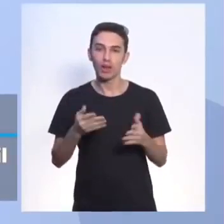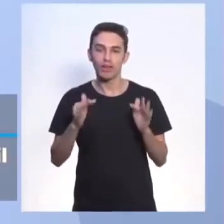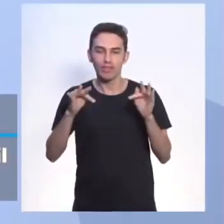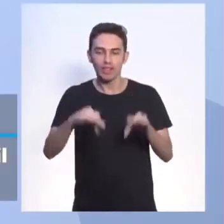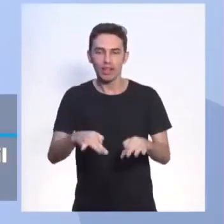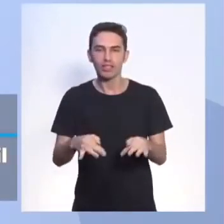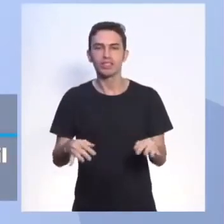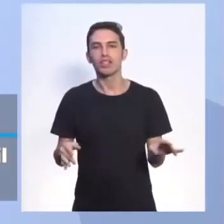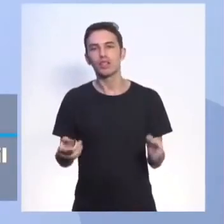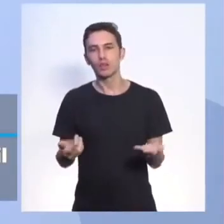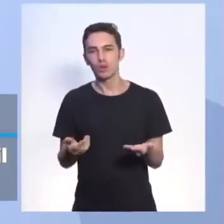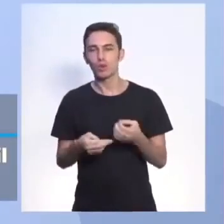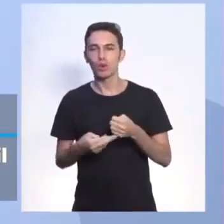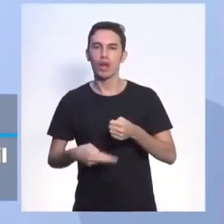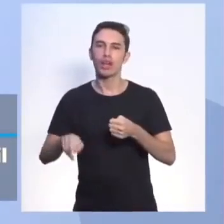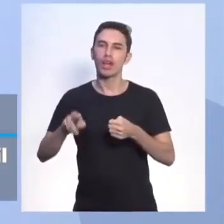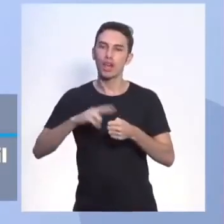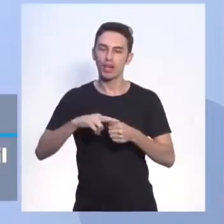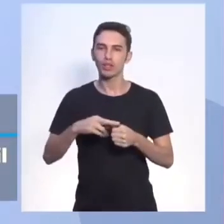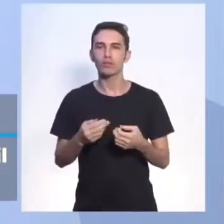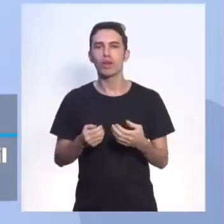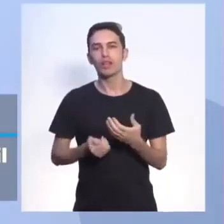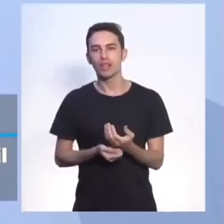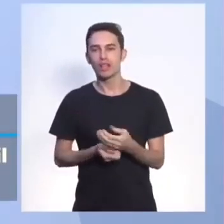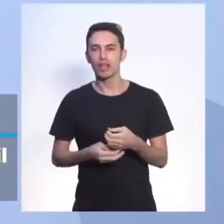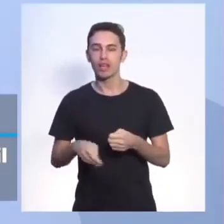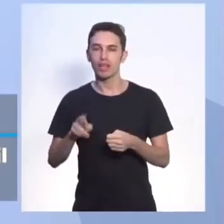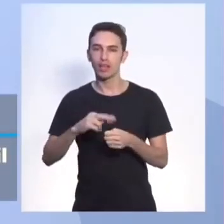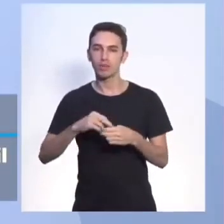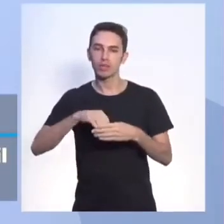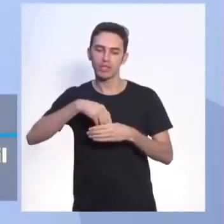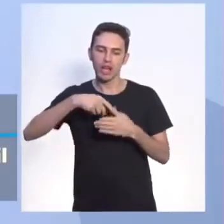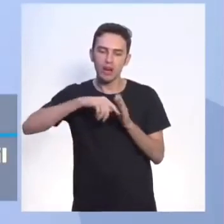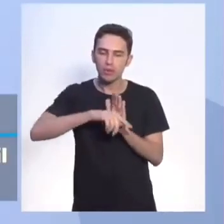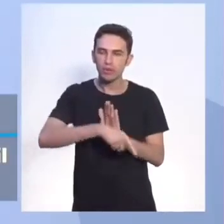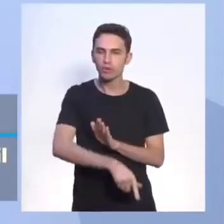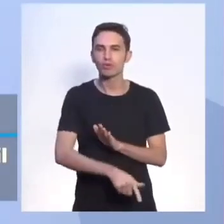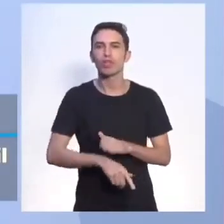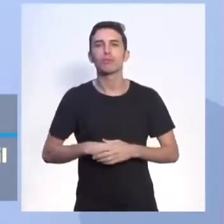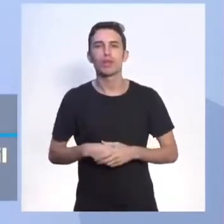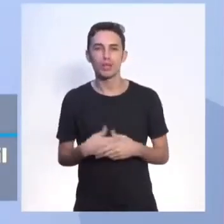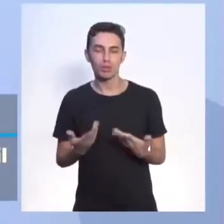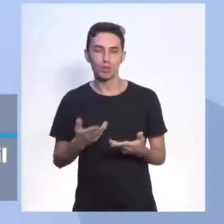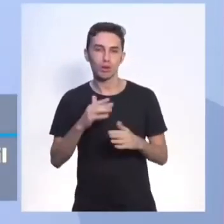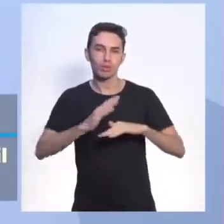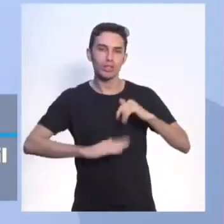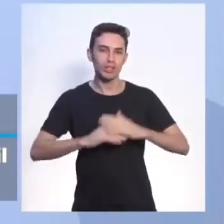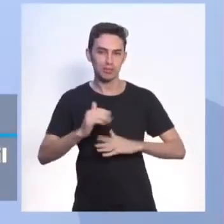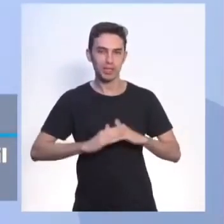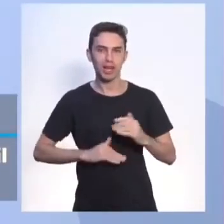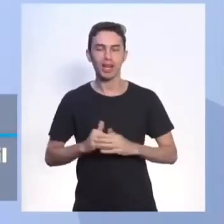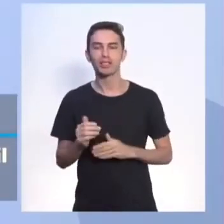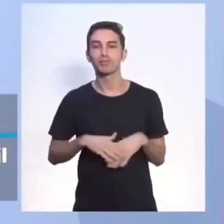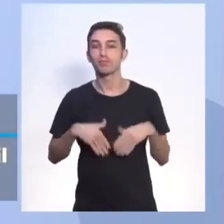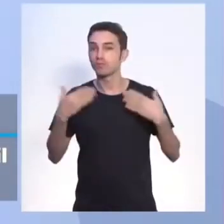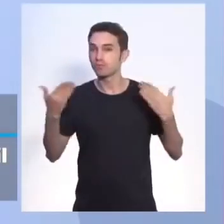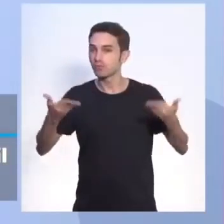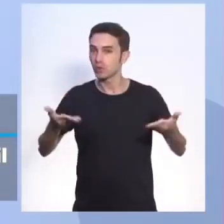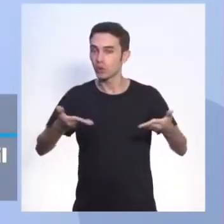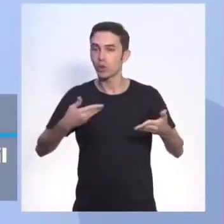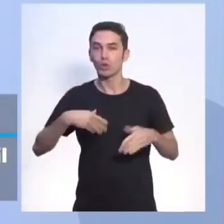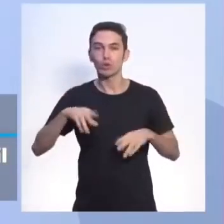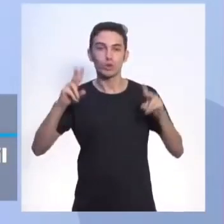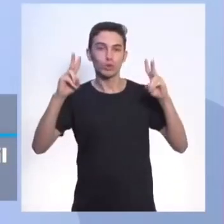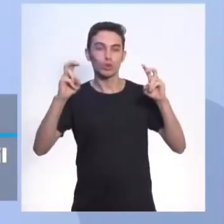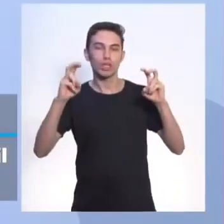esse processo de retomada, recuperação, aprofundamento das habilidades. Hoje, o tema